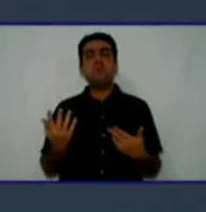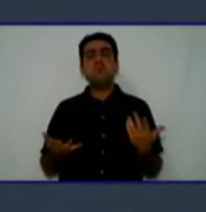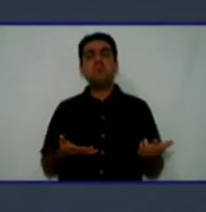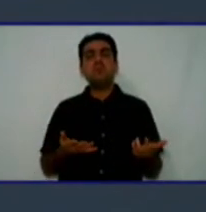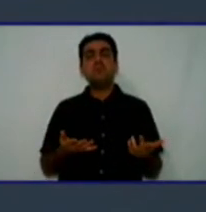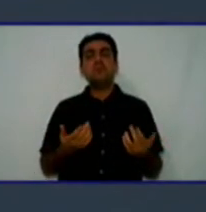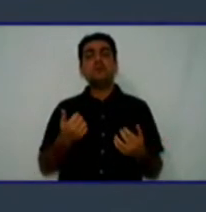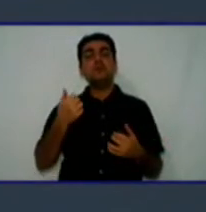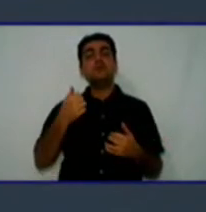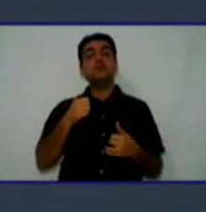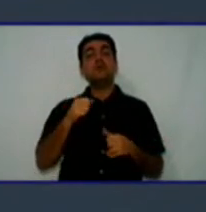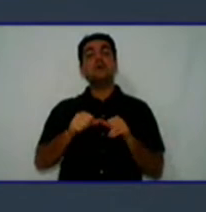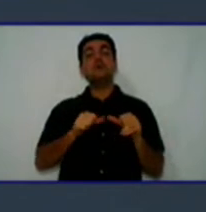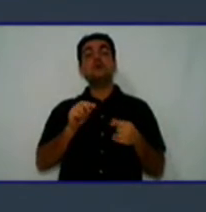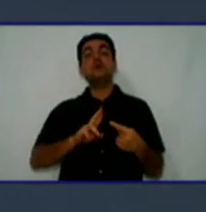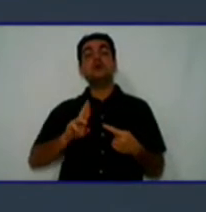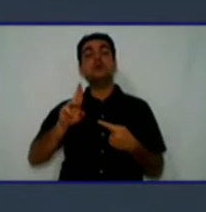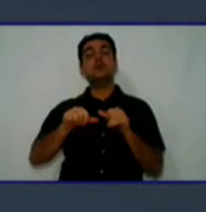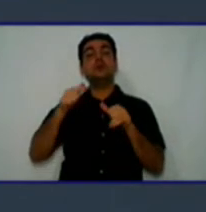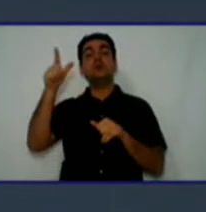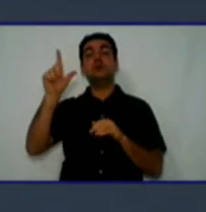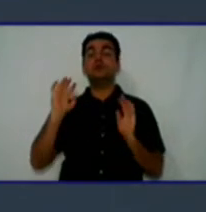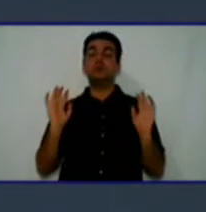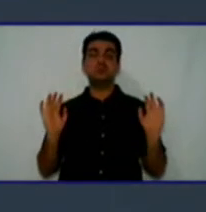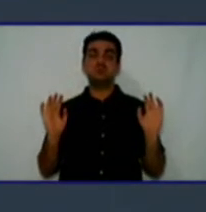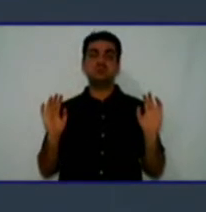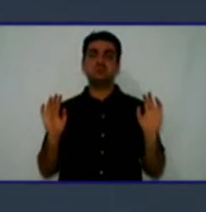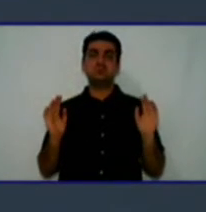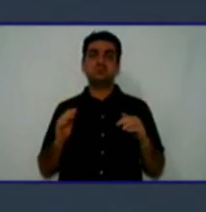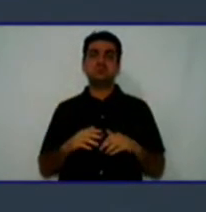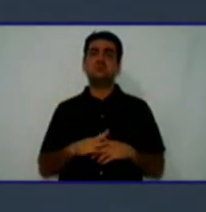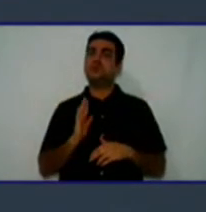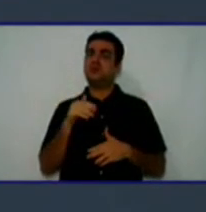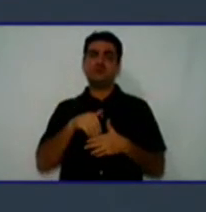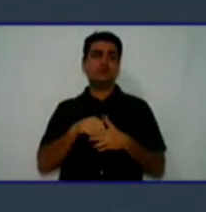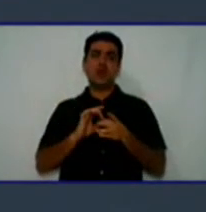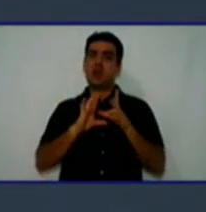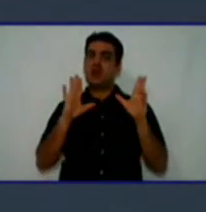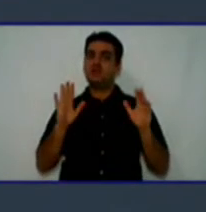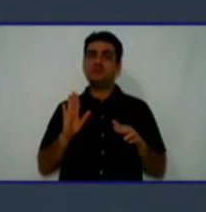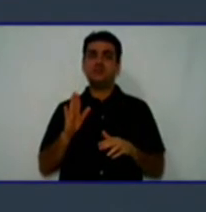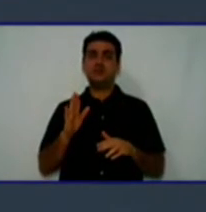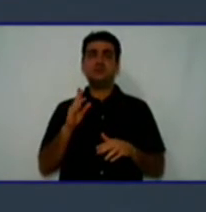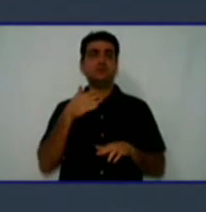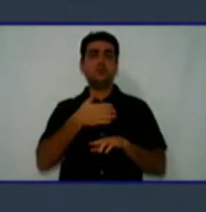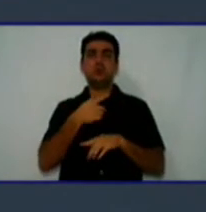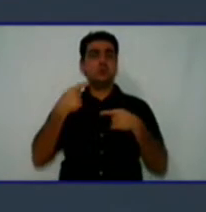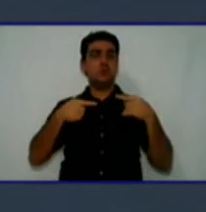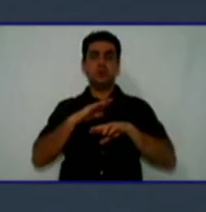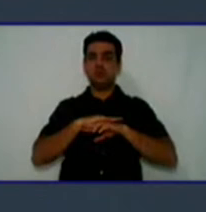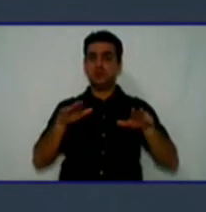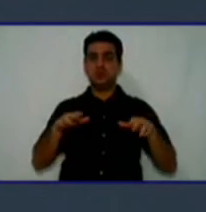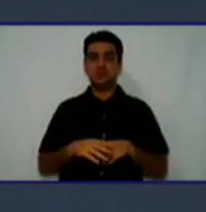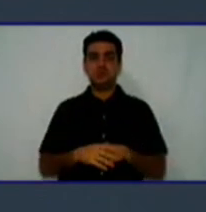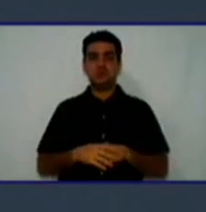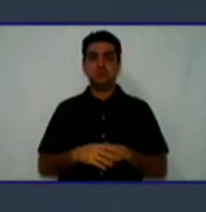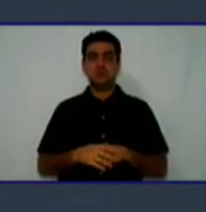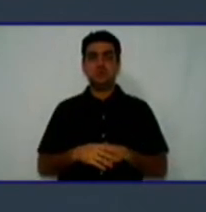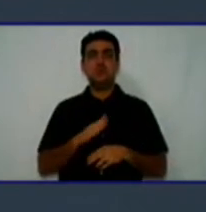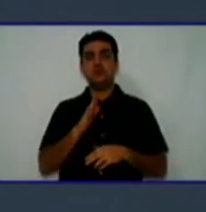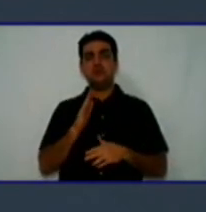sem relatoria, teria que redistribuir. De modo que está manifestado o voto, Vossa Excelência só não vai poder participar do debate. Mas acho que Vossa